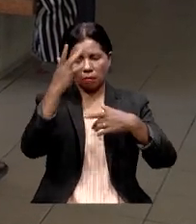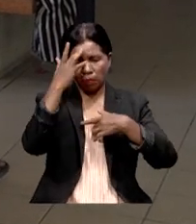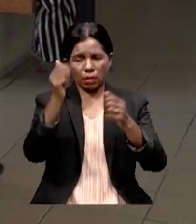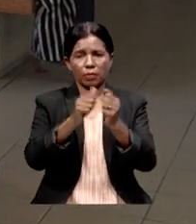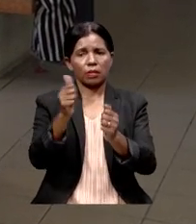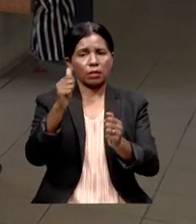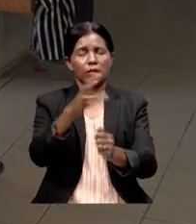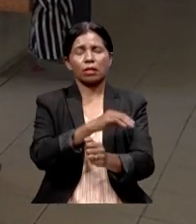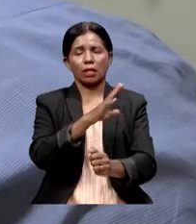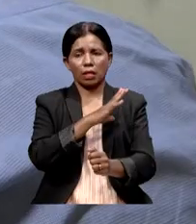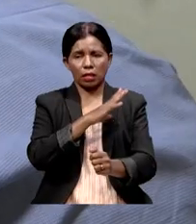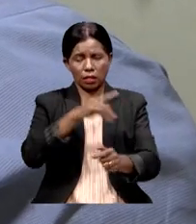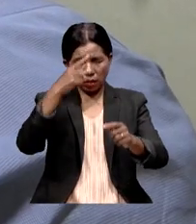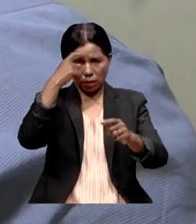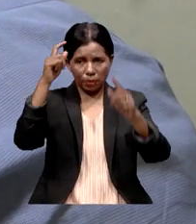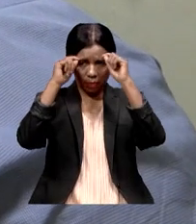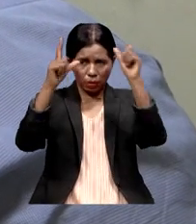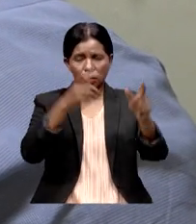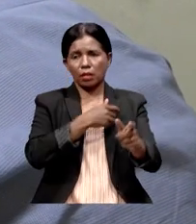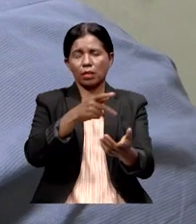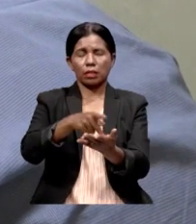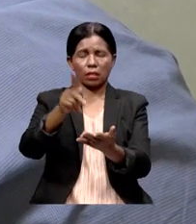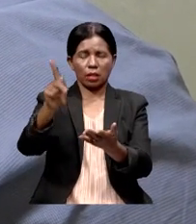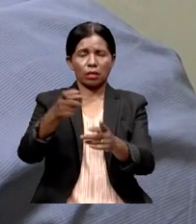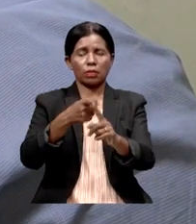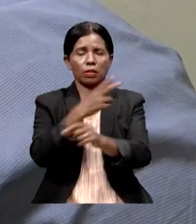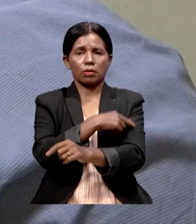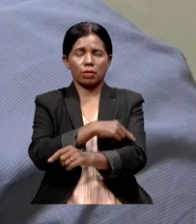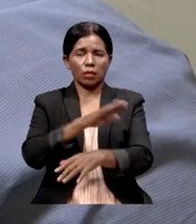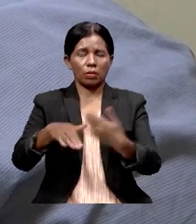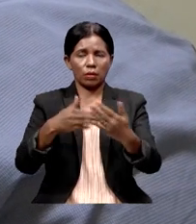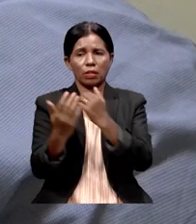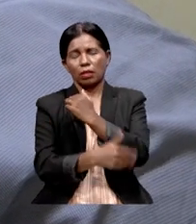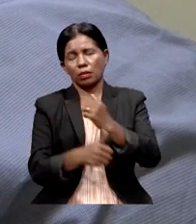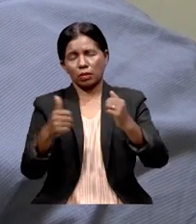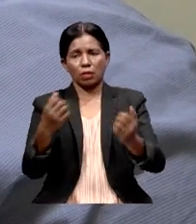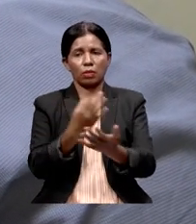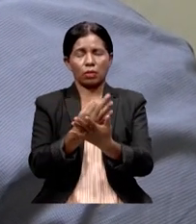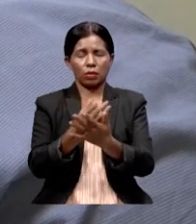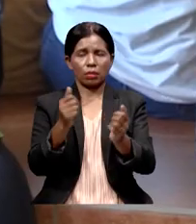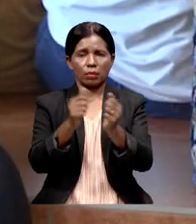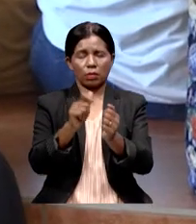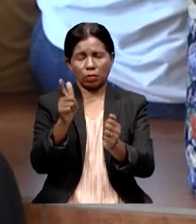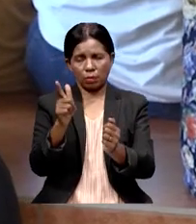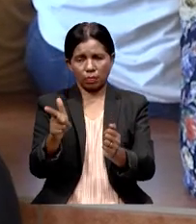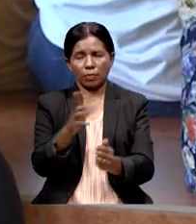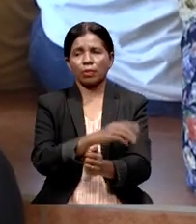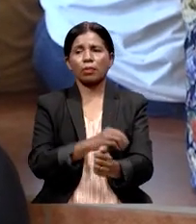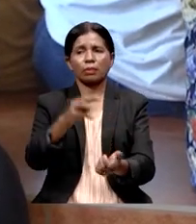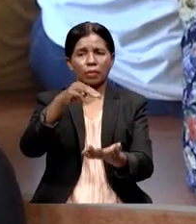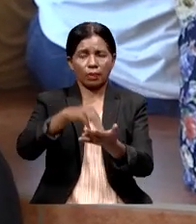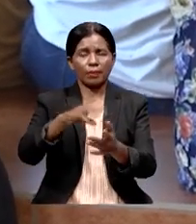maxi pendente ela tama Timor Leste será oxelo hotu divide os hospital Sira e relio ho montante to con ronulo. Chefe de